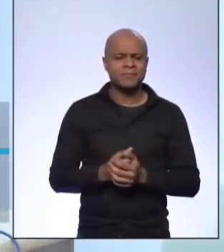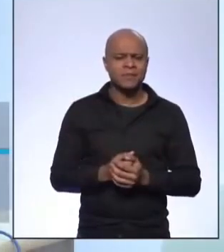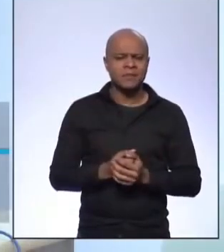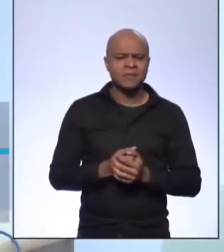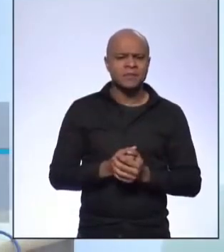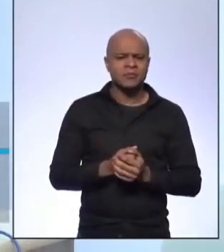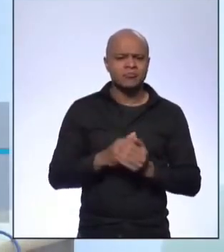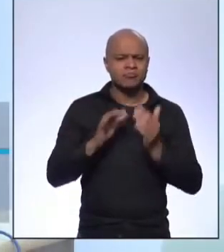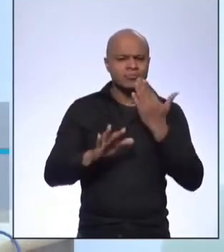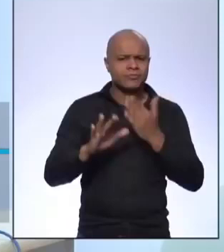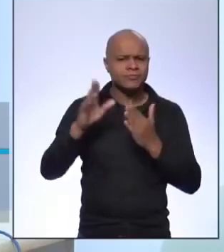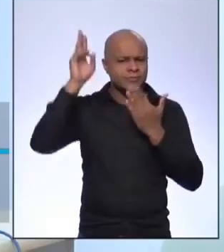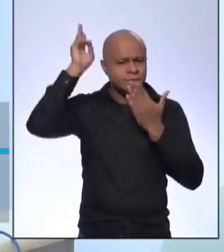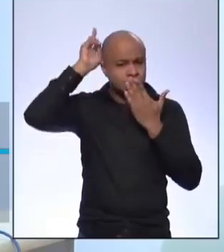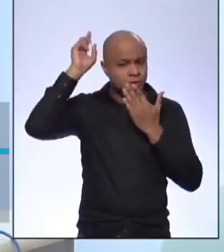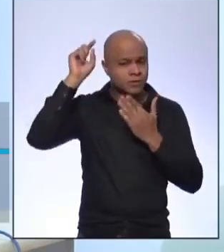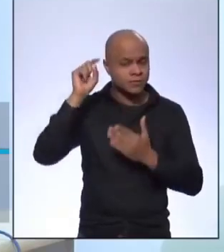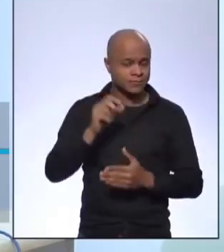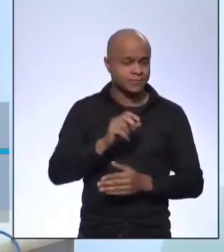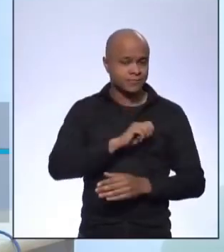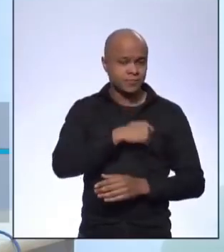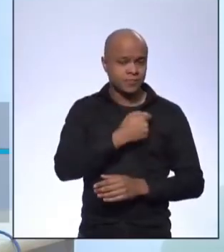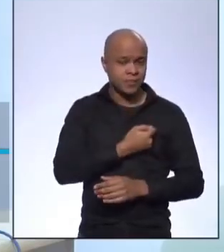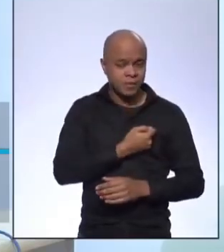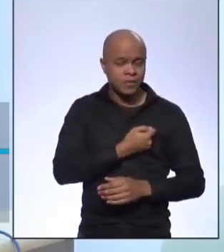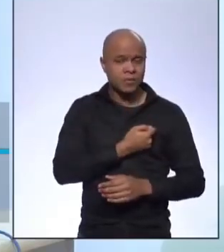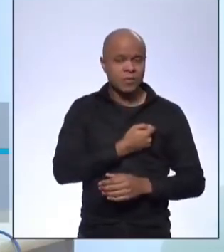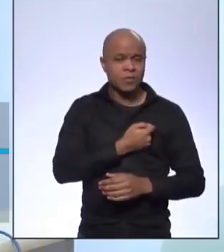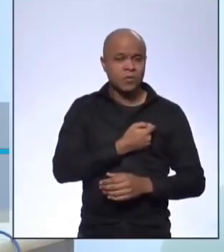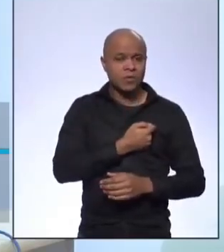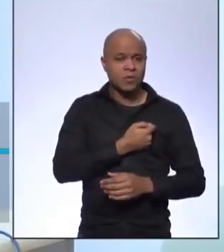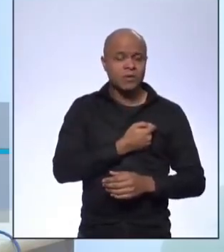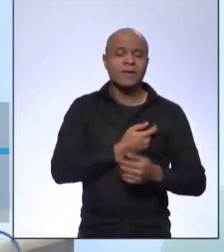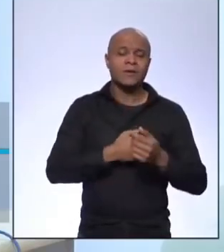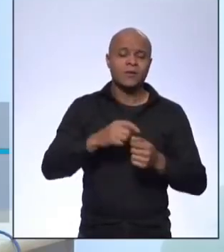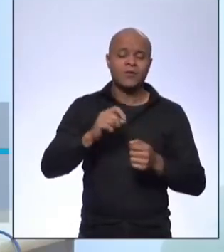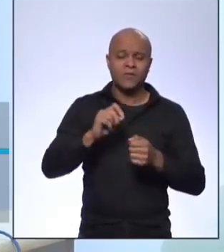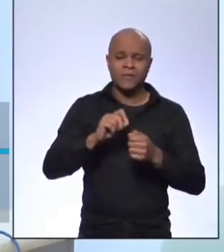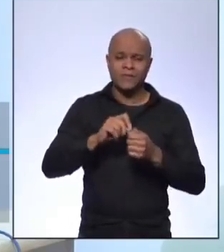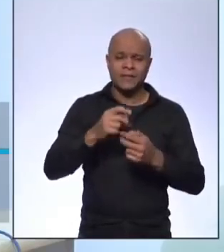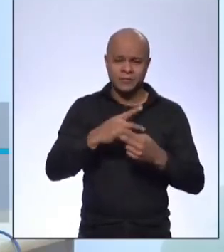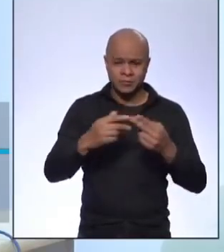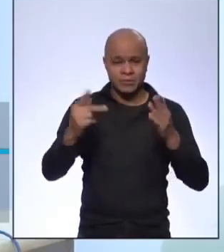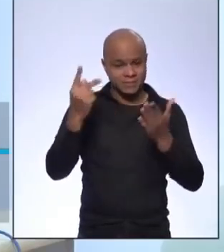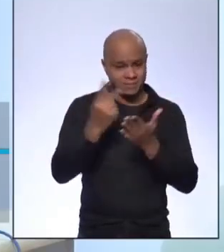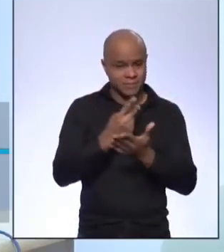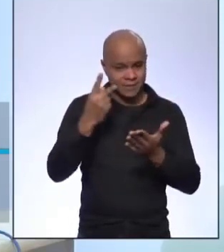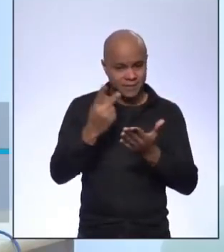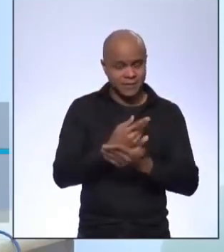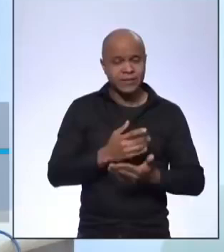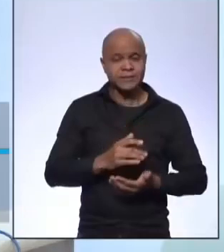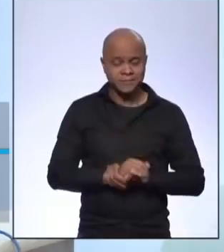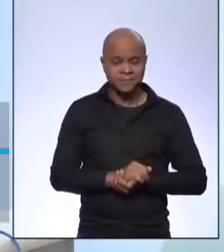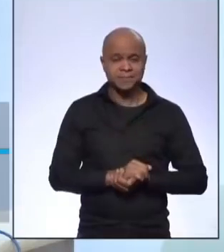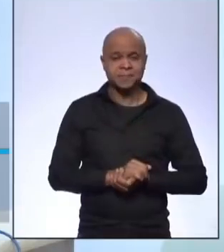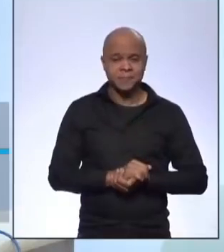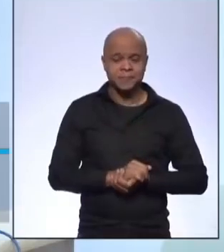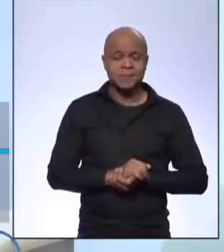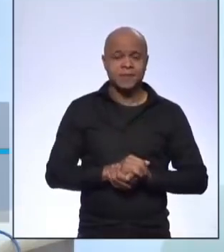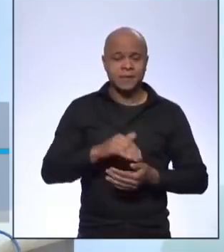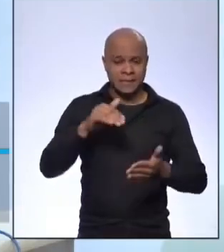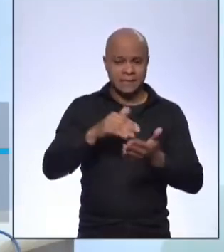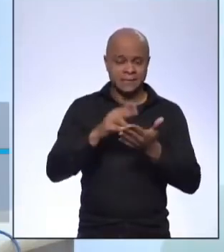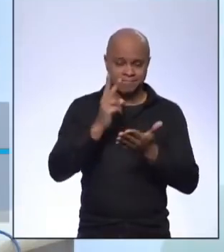cometido, aos olhos, obviamente, do espanhol, alguma falta, né, algum problema, algum erro, e ele está